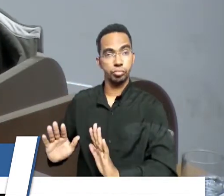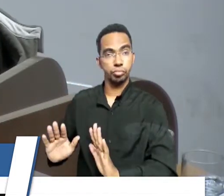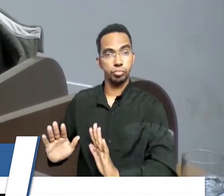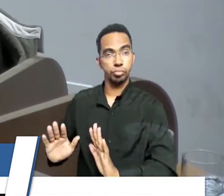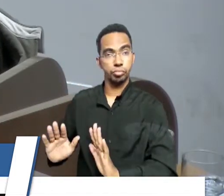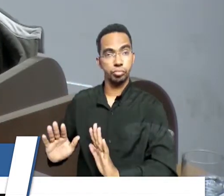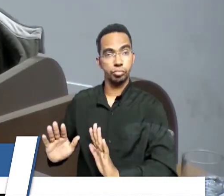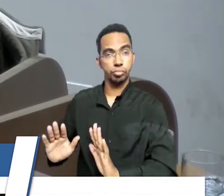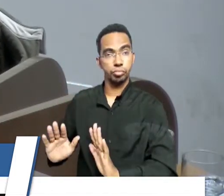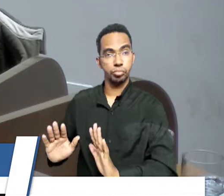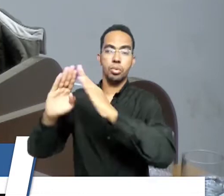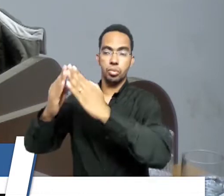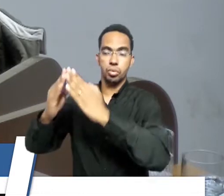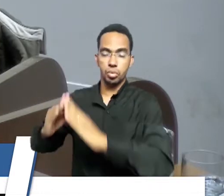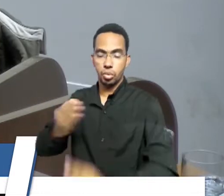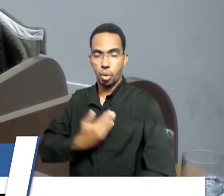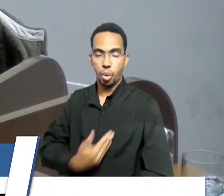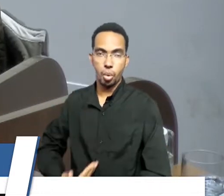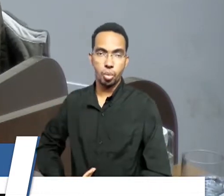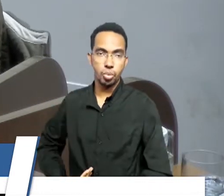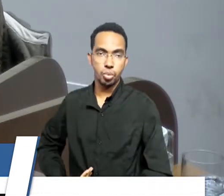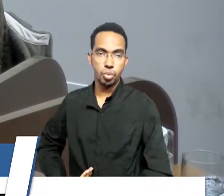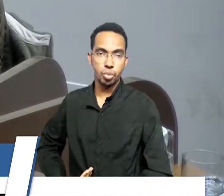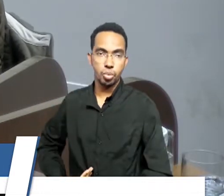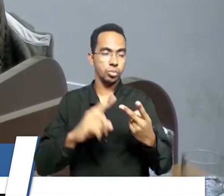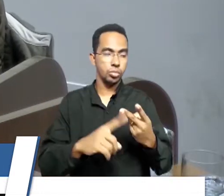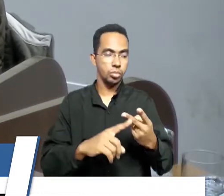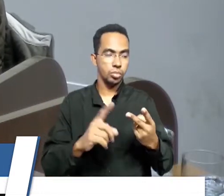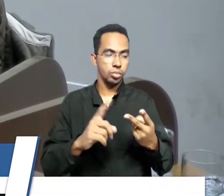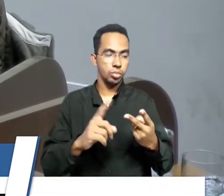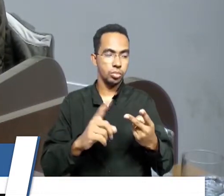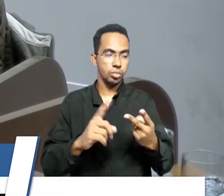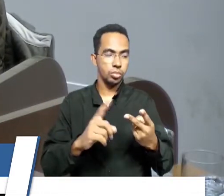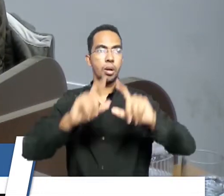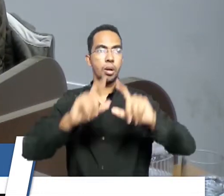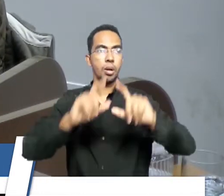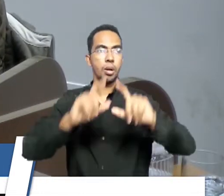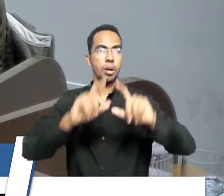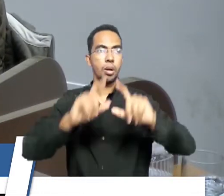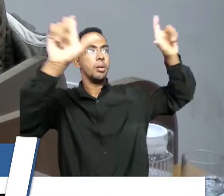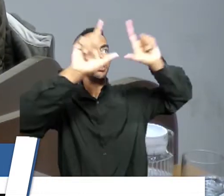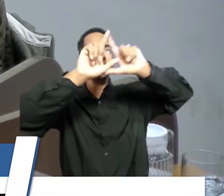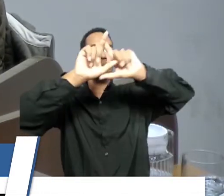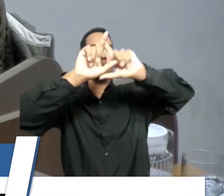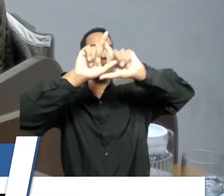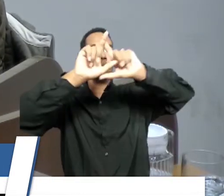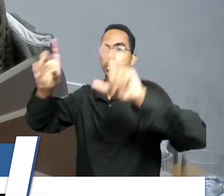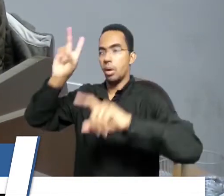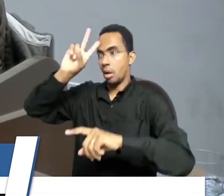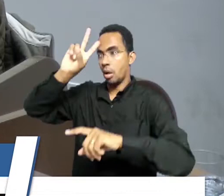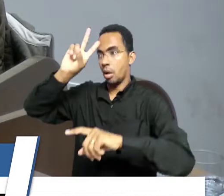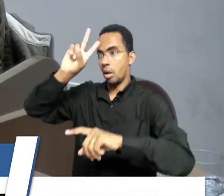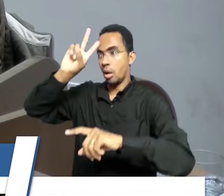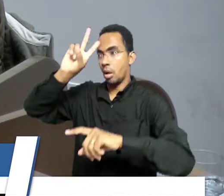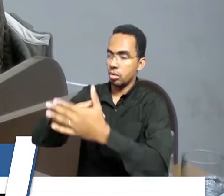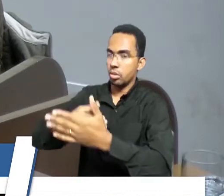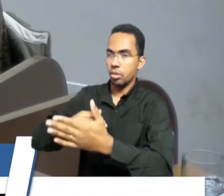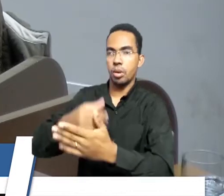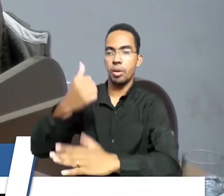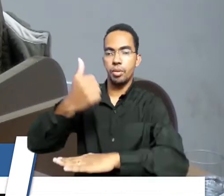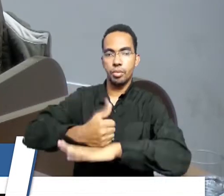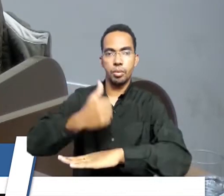depredados, as placas que guardam a história de Franca estão sendo furtadas,